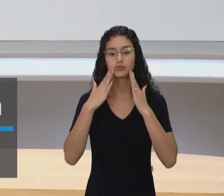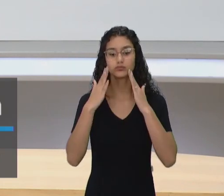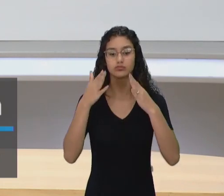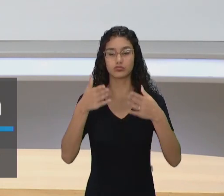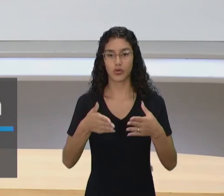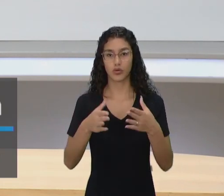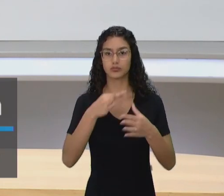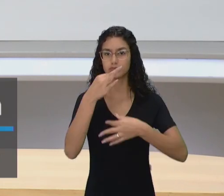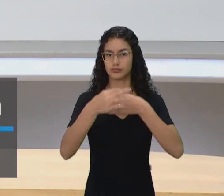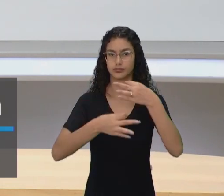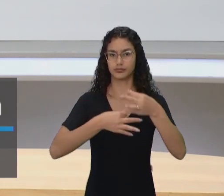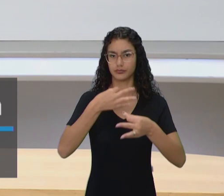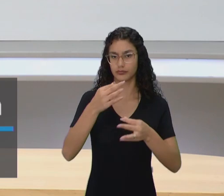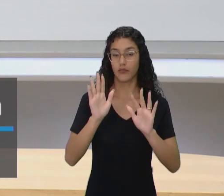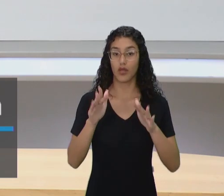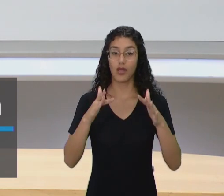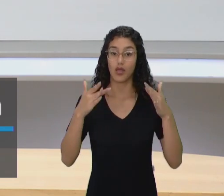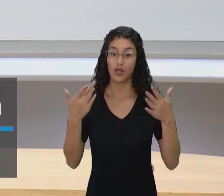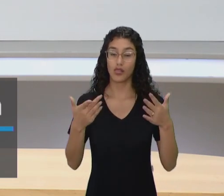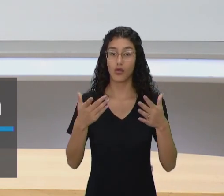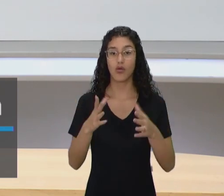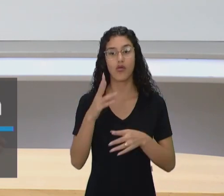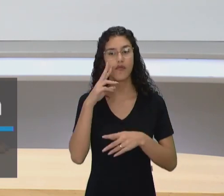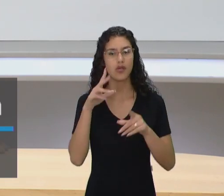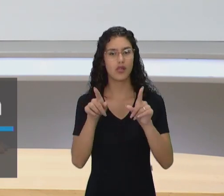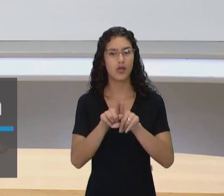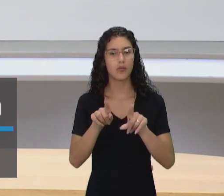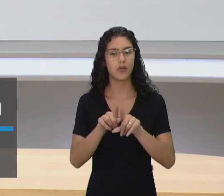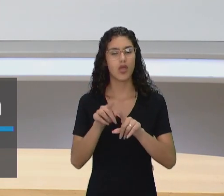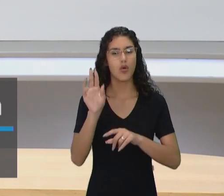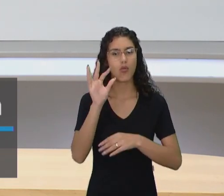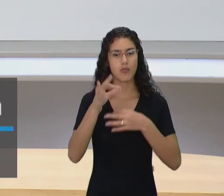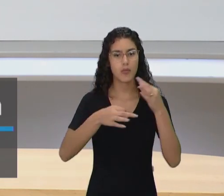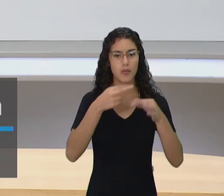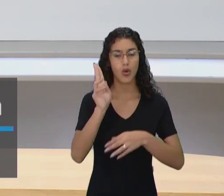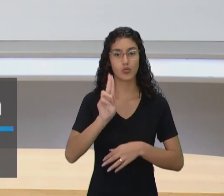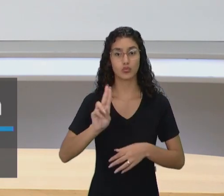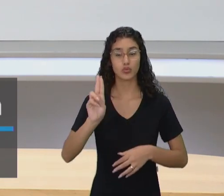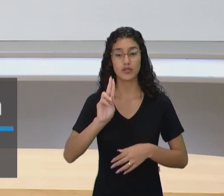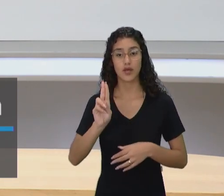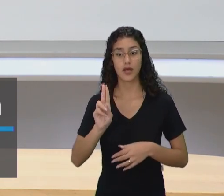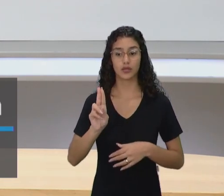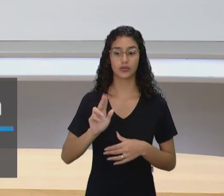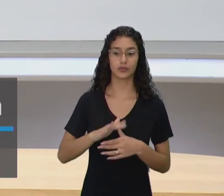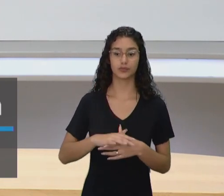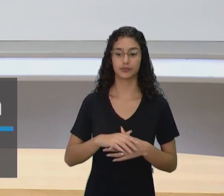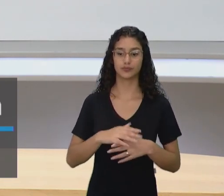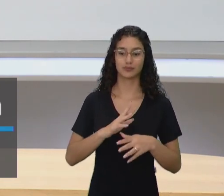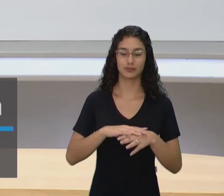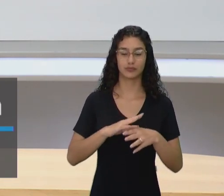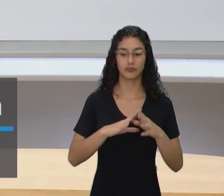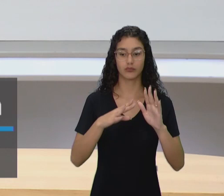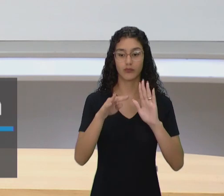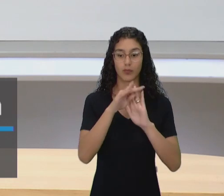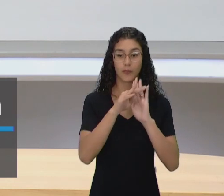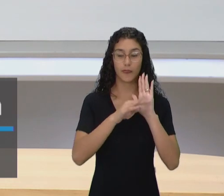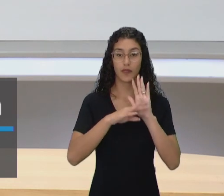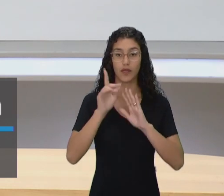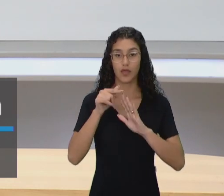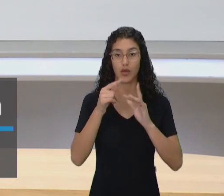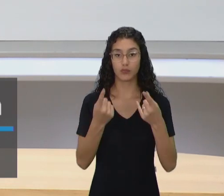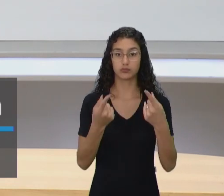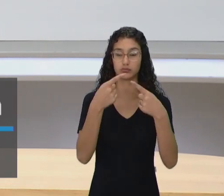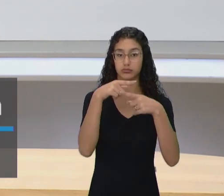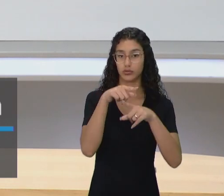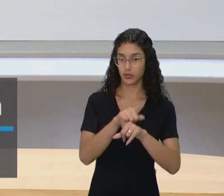tendência crítica, né? Então logo você vê que o argumento utilizado lá no início do colunista da Folha, ele é um argumento